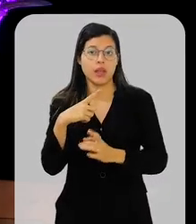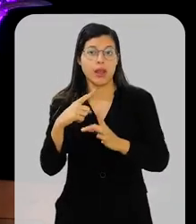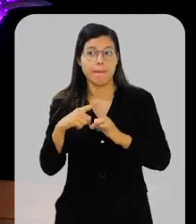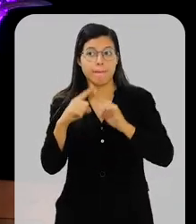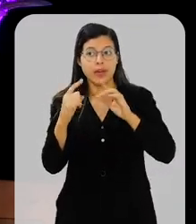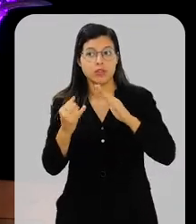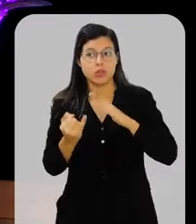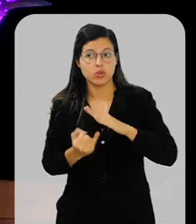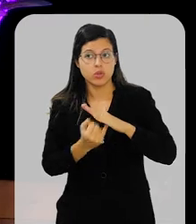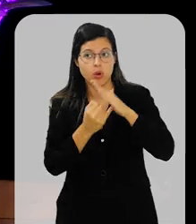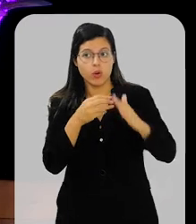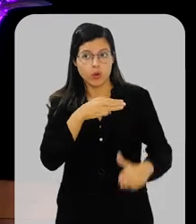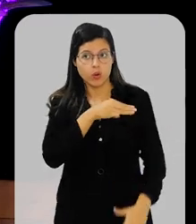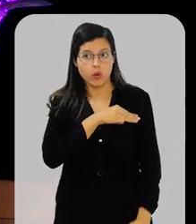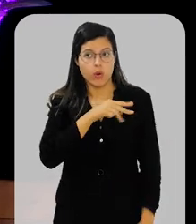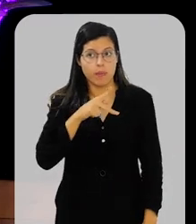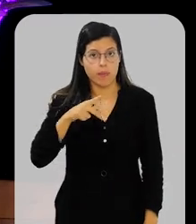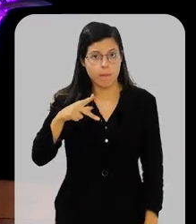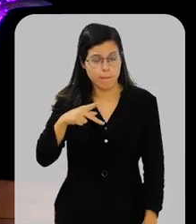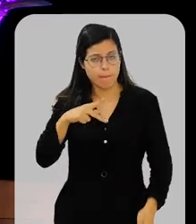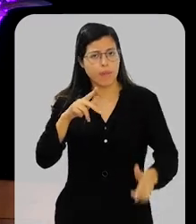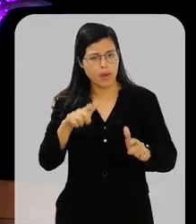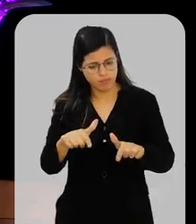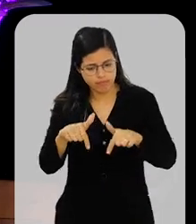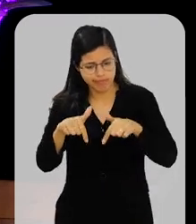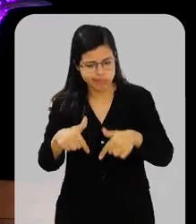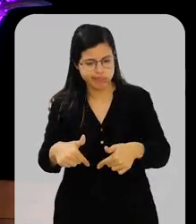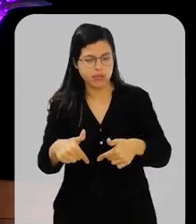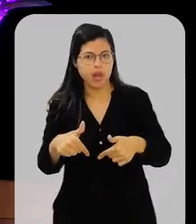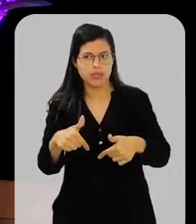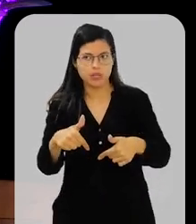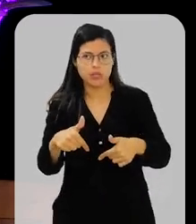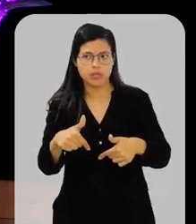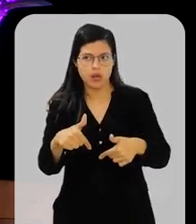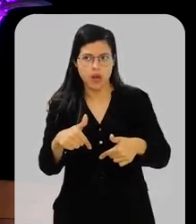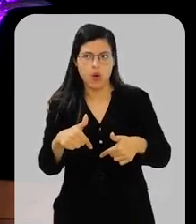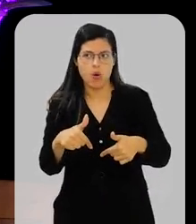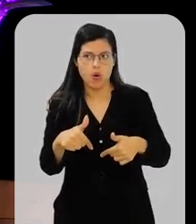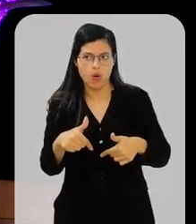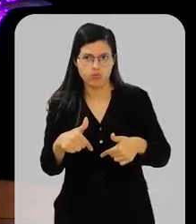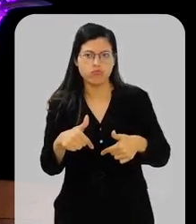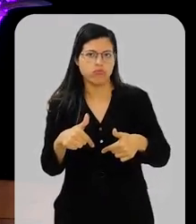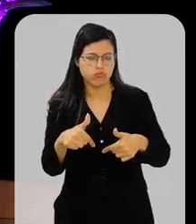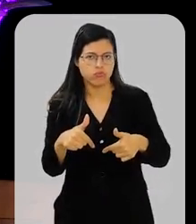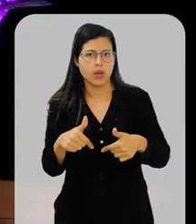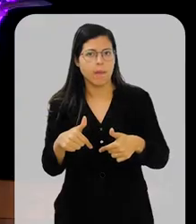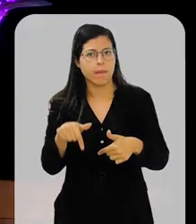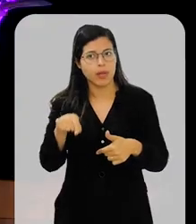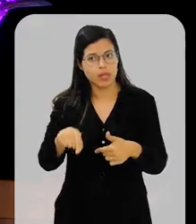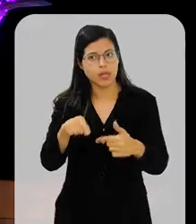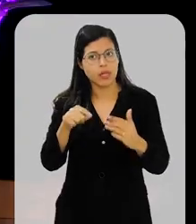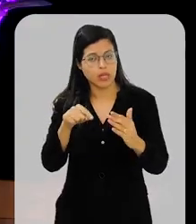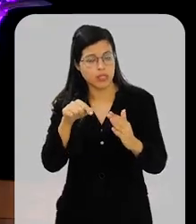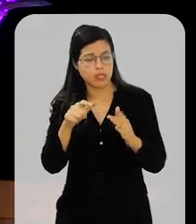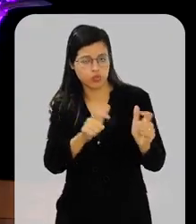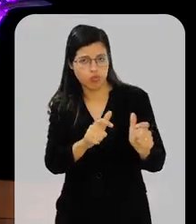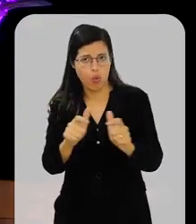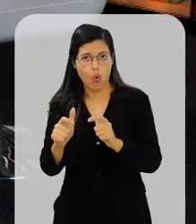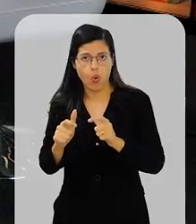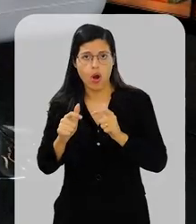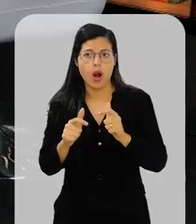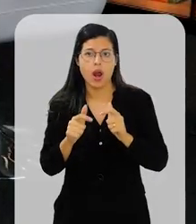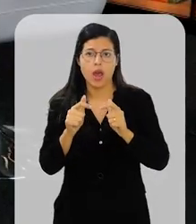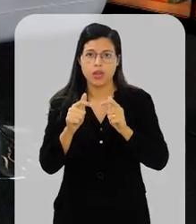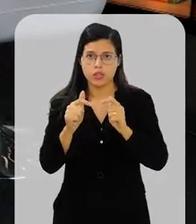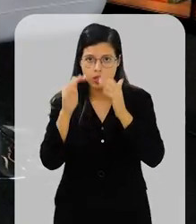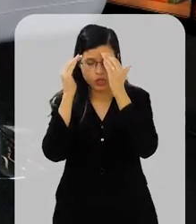Temos. Mas são instituições que o Ministério Público vem atuando para que elas estejam aí atendendo